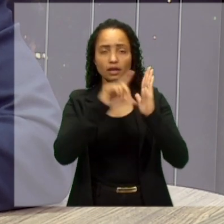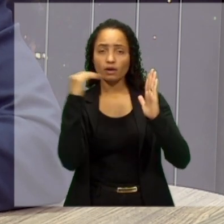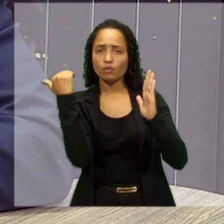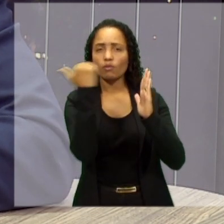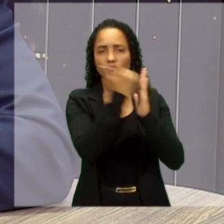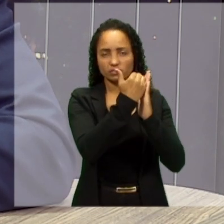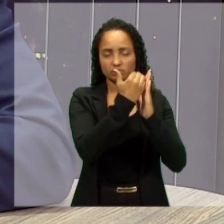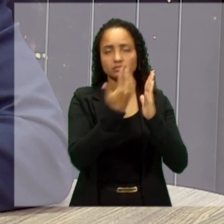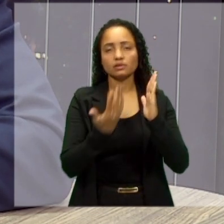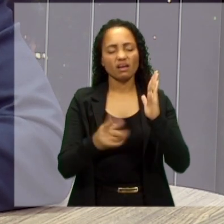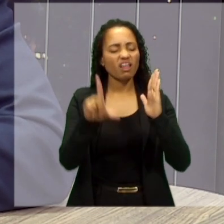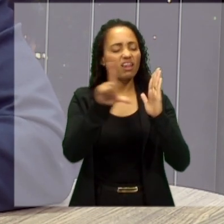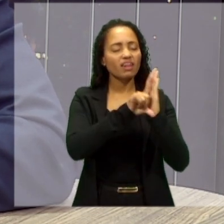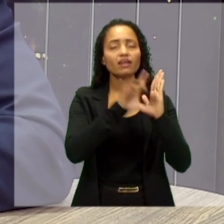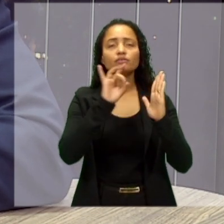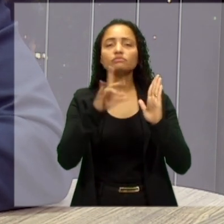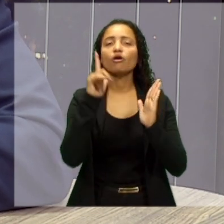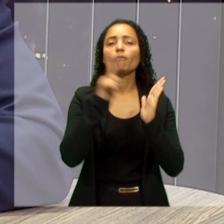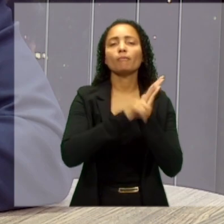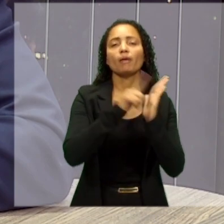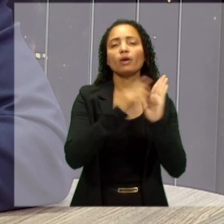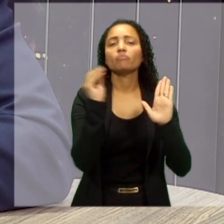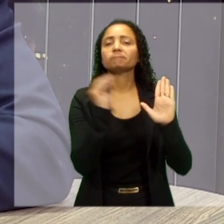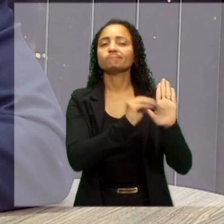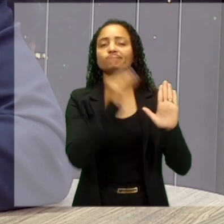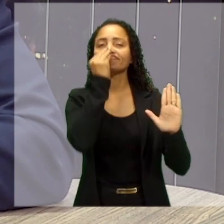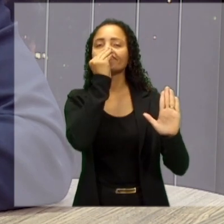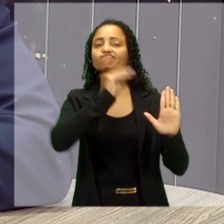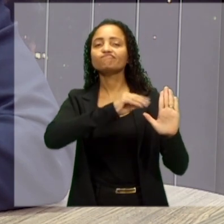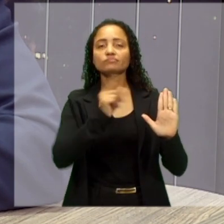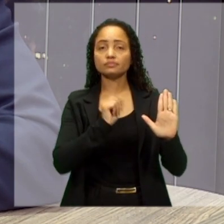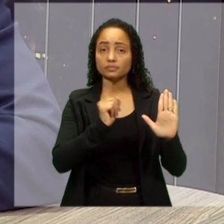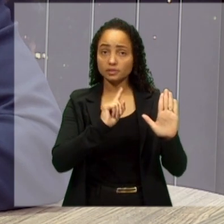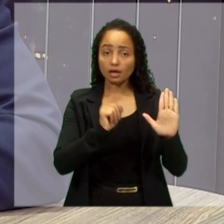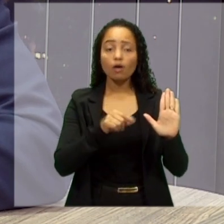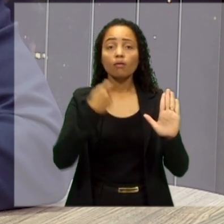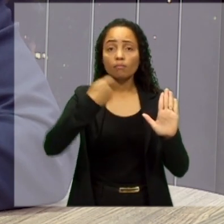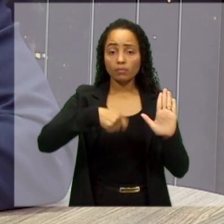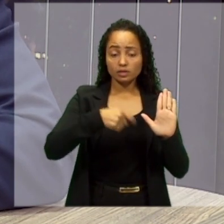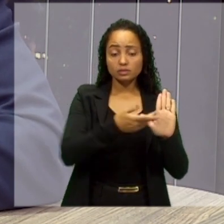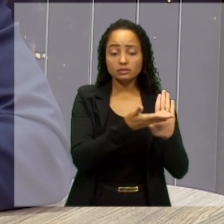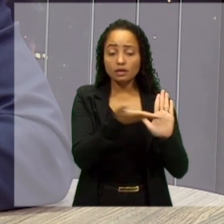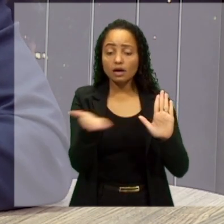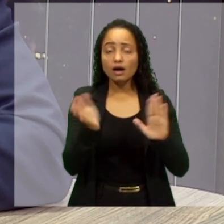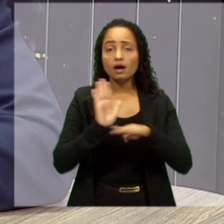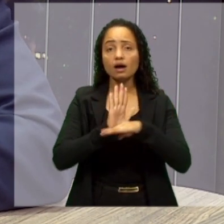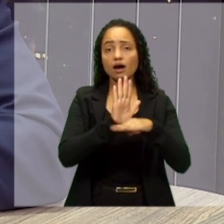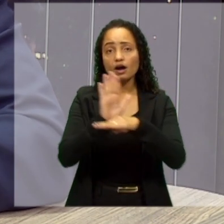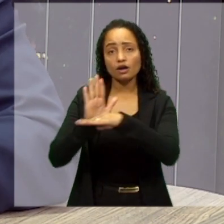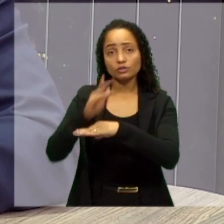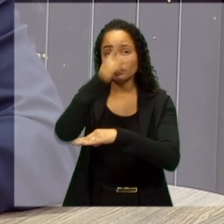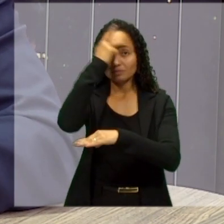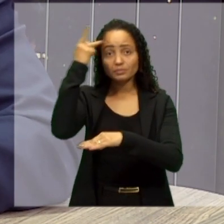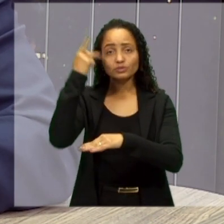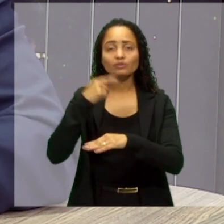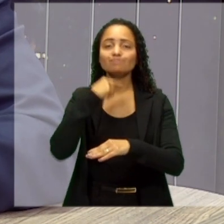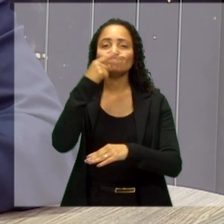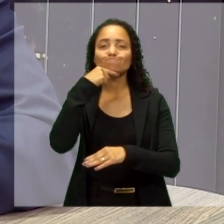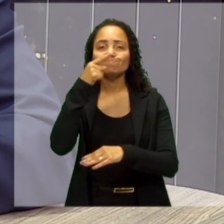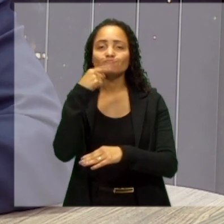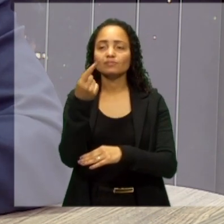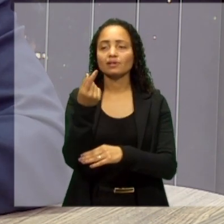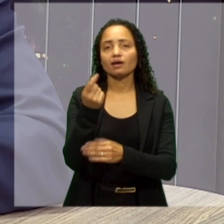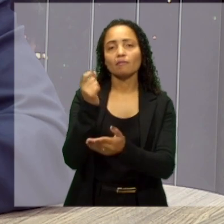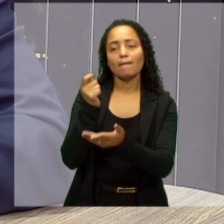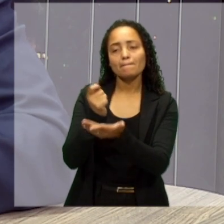ficassem apenas no papel e que não fossem apenas acessíveis para quem possui condições de contratar um advogado. Então, a